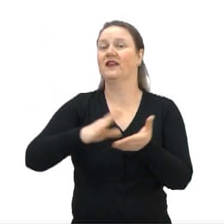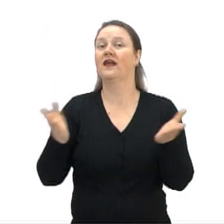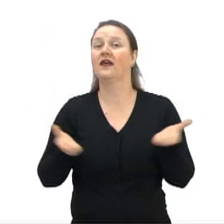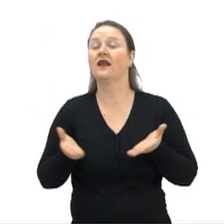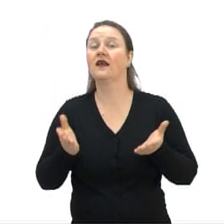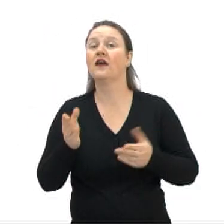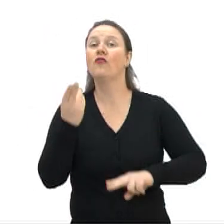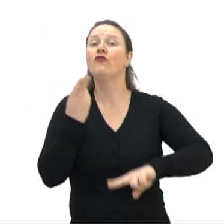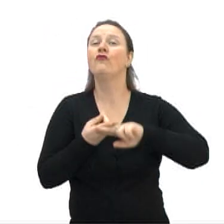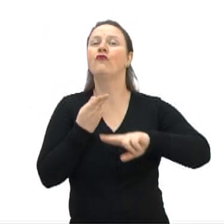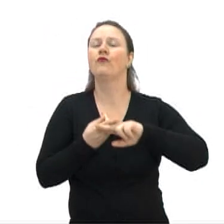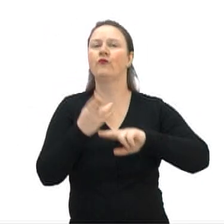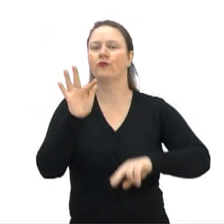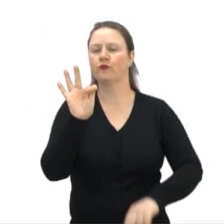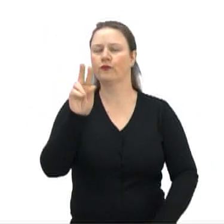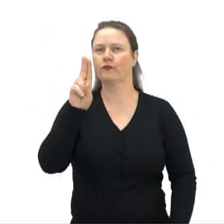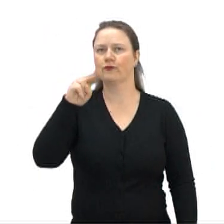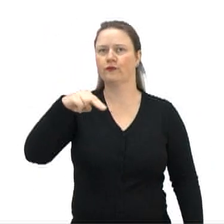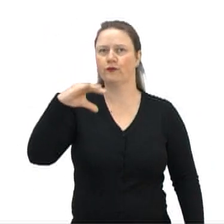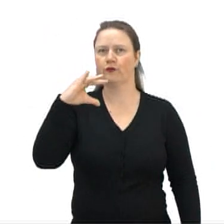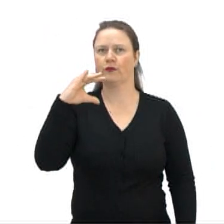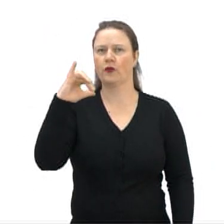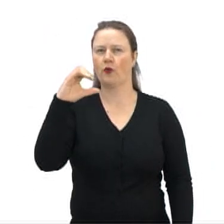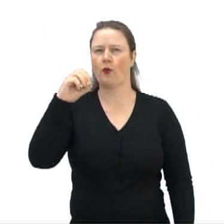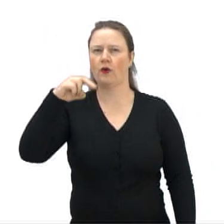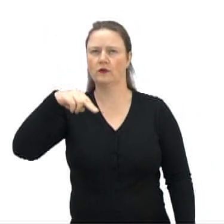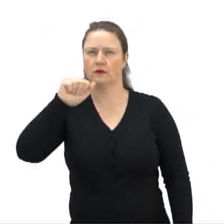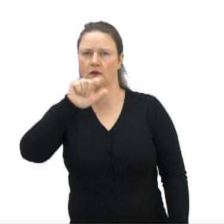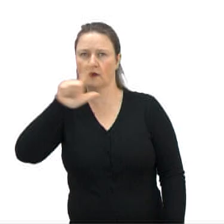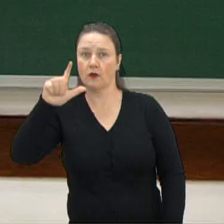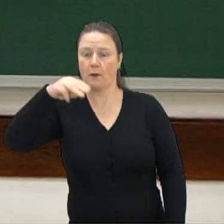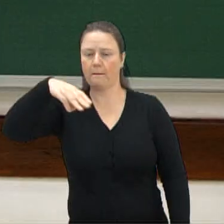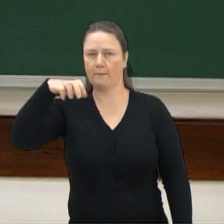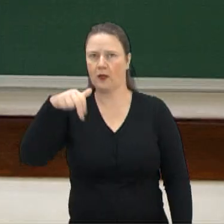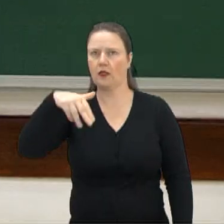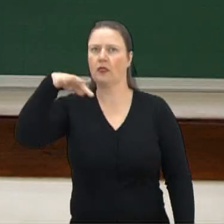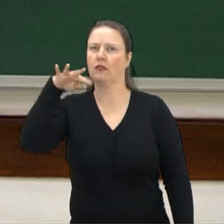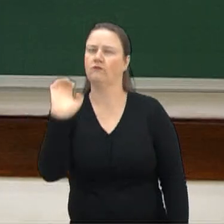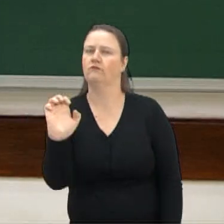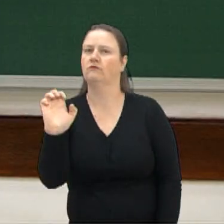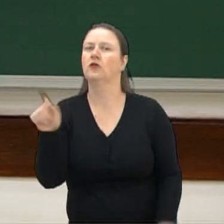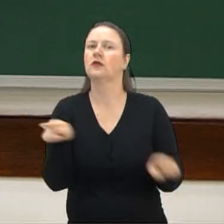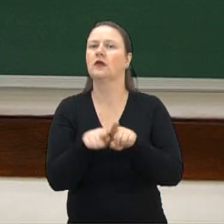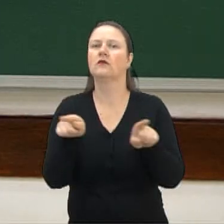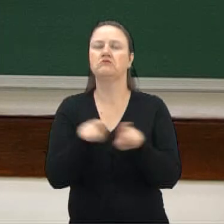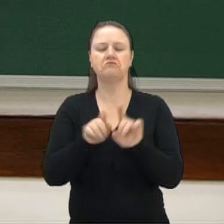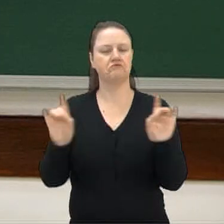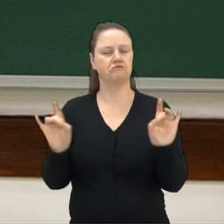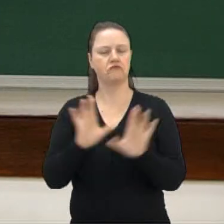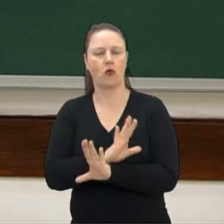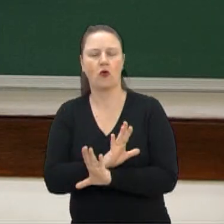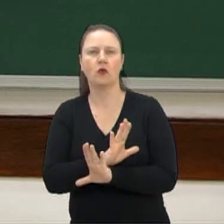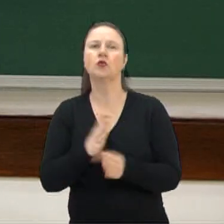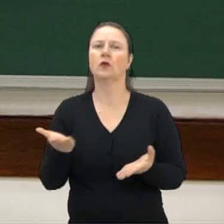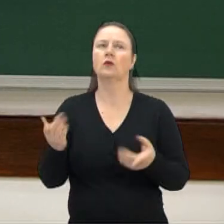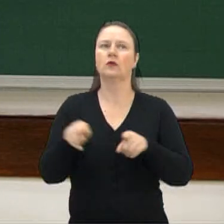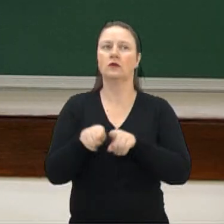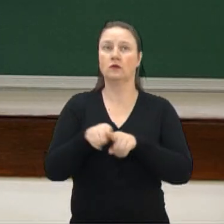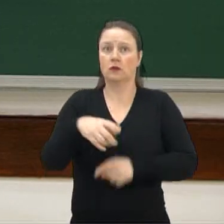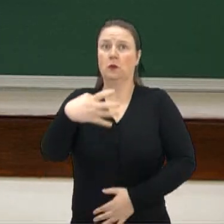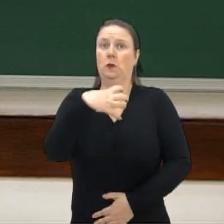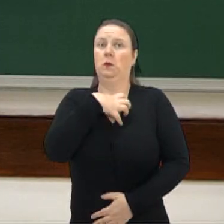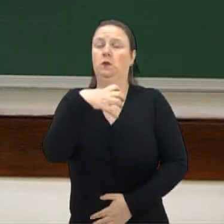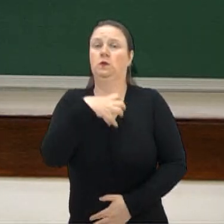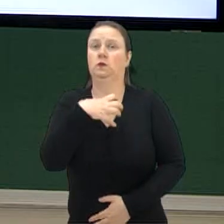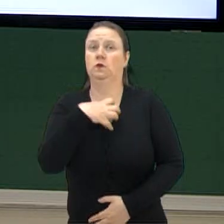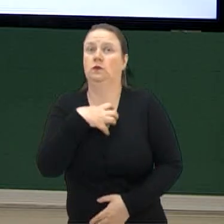e plenamente. Lembra que em uma das aulas anteriores eu havia dito isso para vocês? Que os advérbios de modo